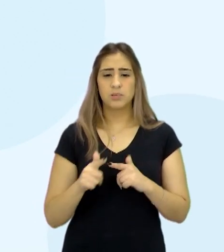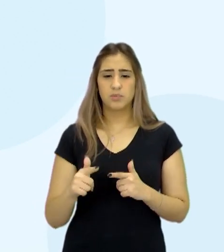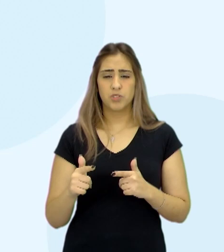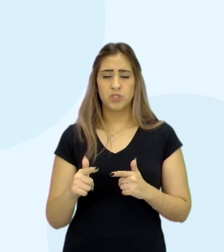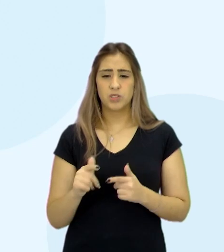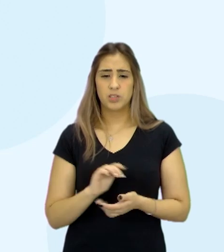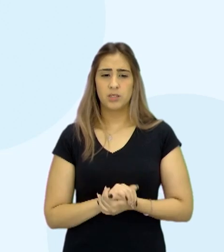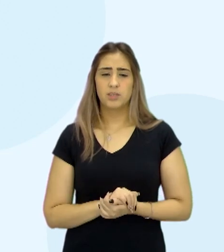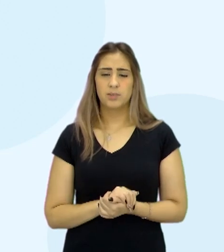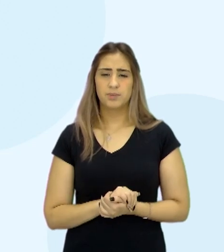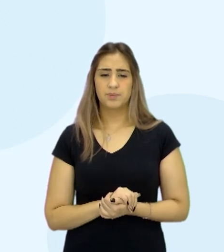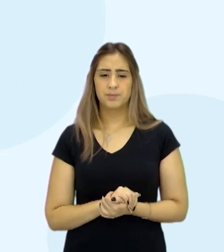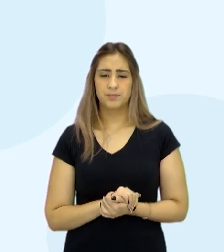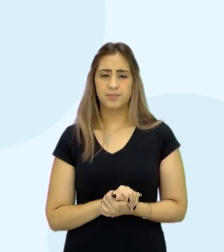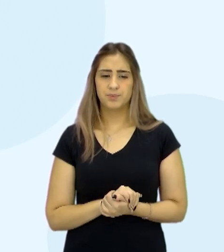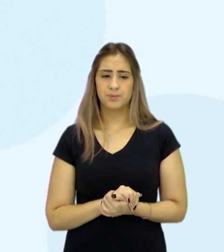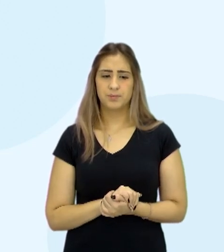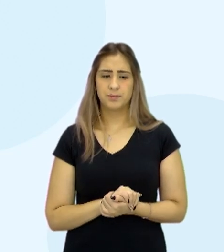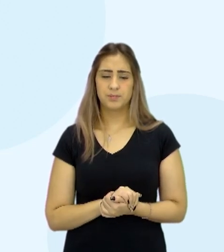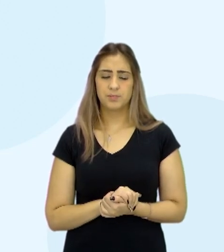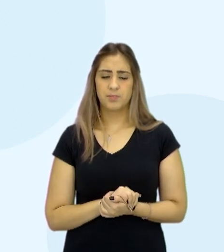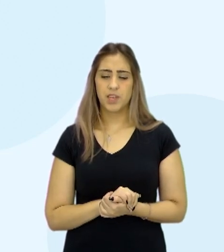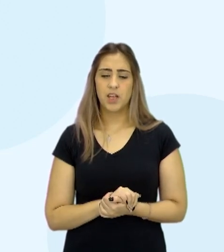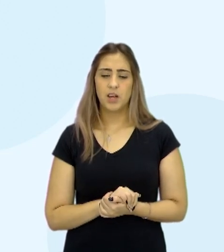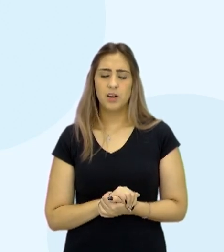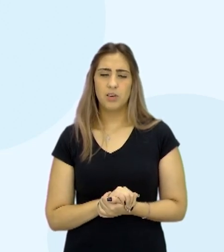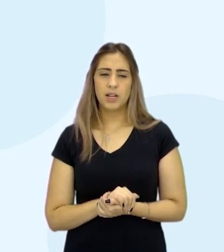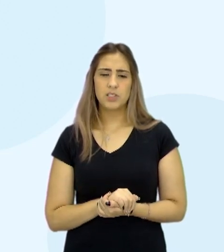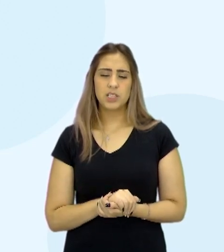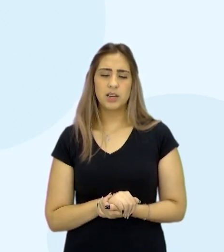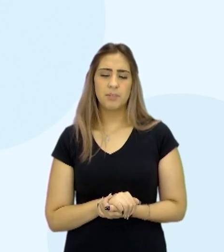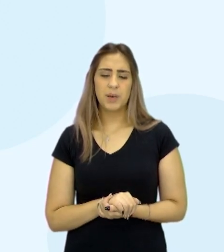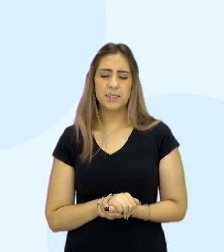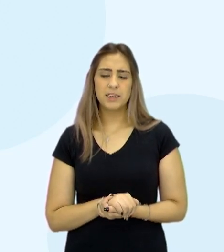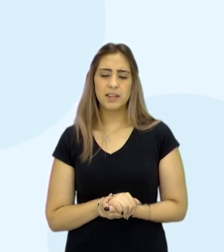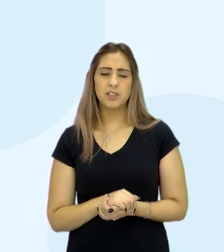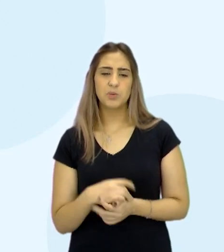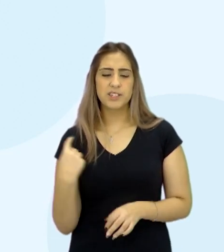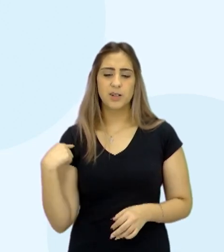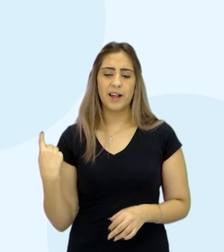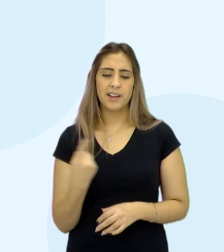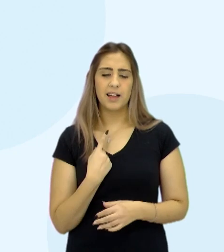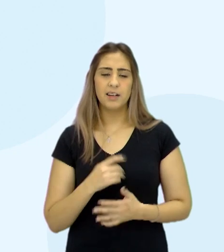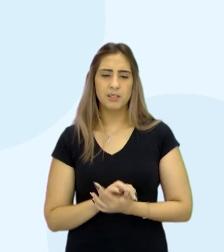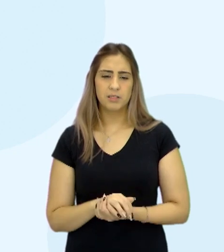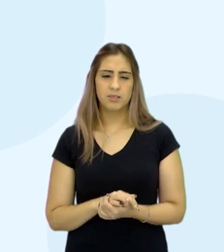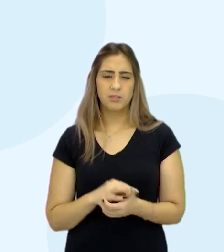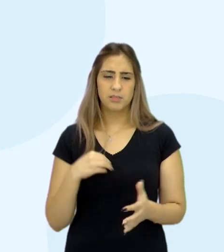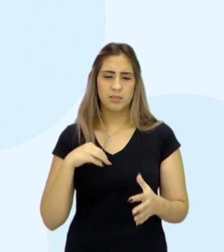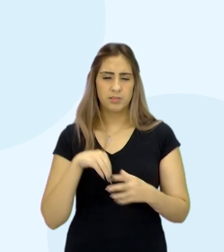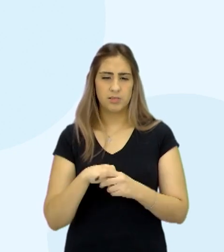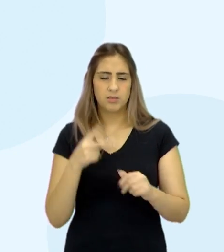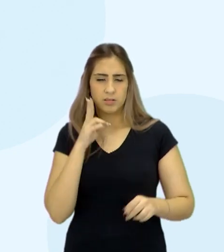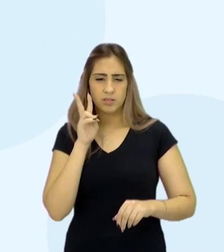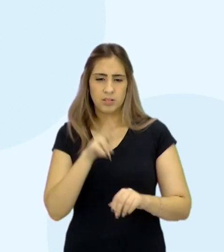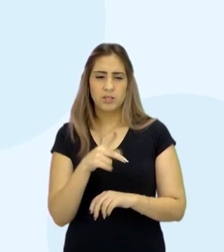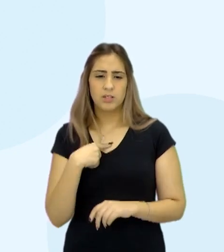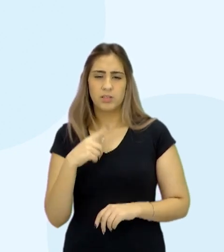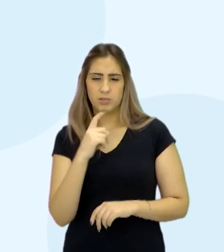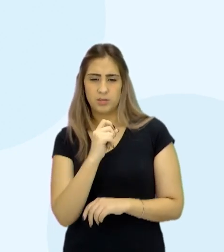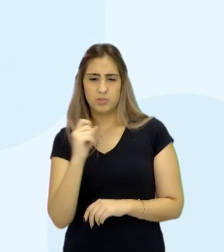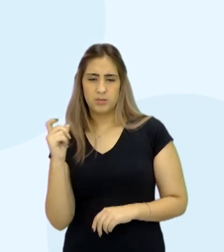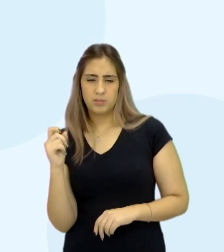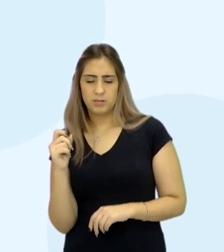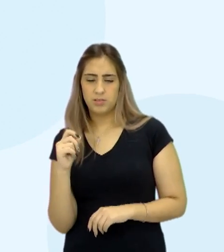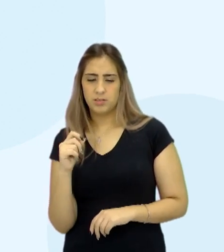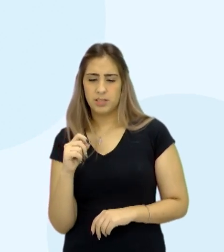dois valores, né? Se esses valores são iguais, a gente vai chamar de frações equivalentes. Então, vamos ver, ó. O 100 não